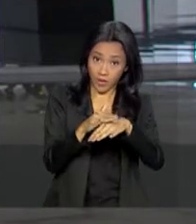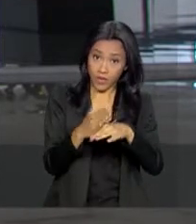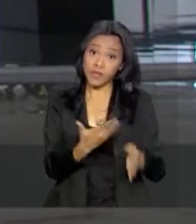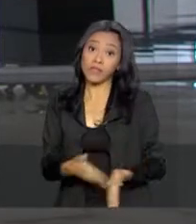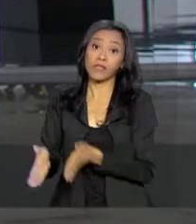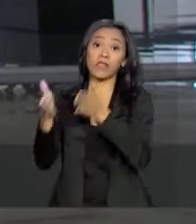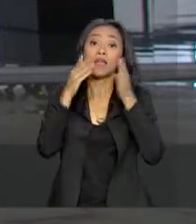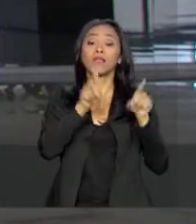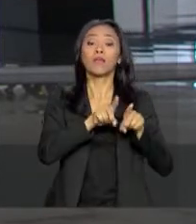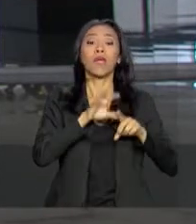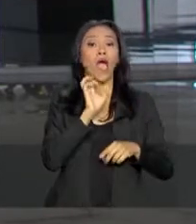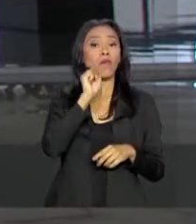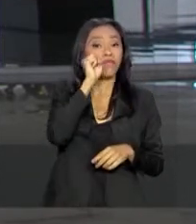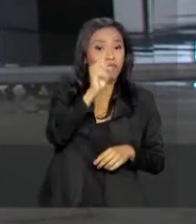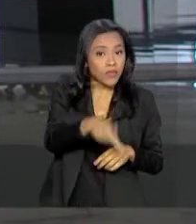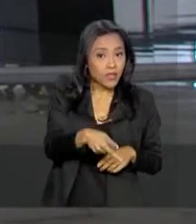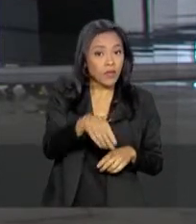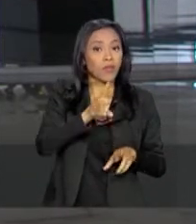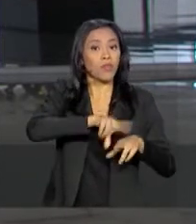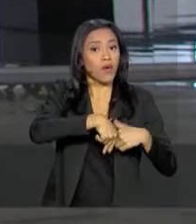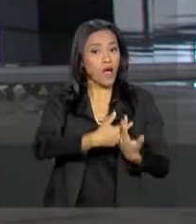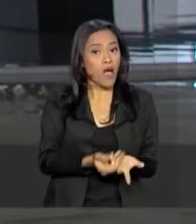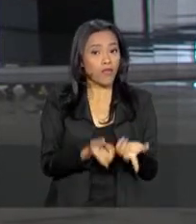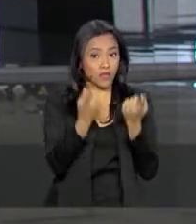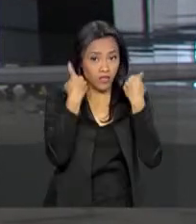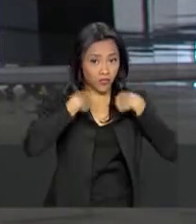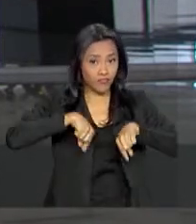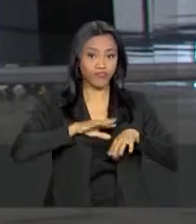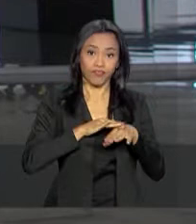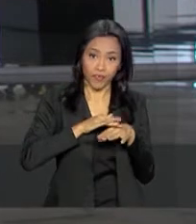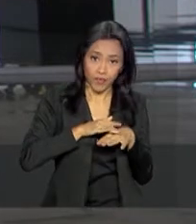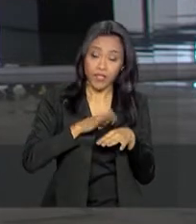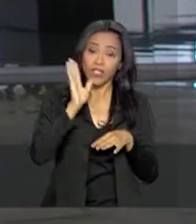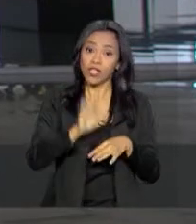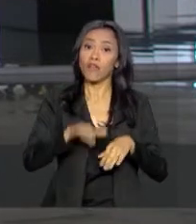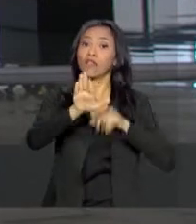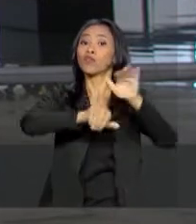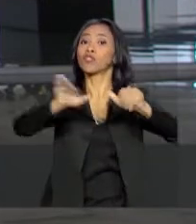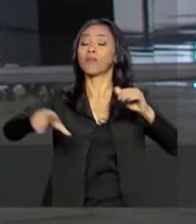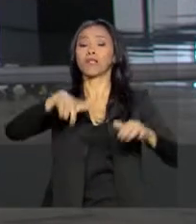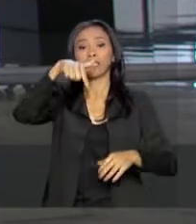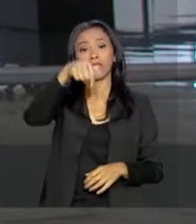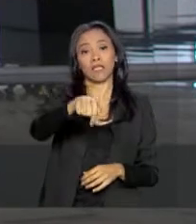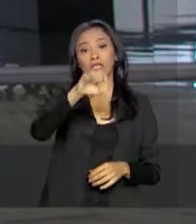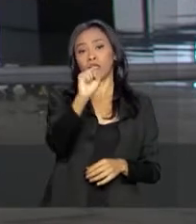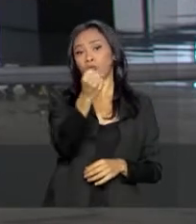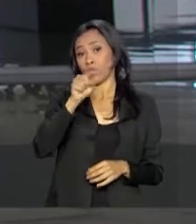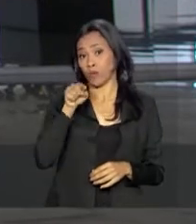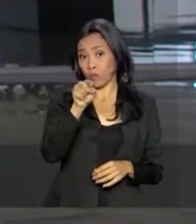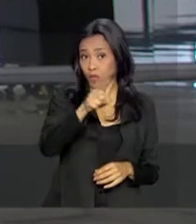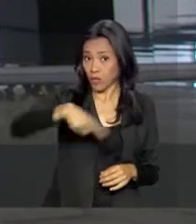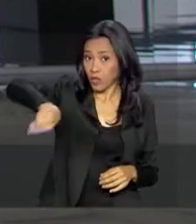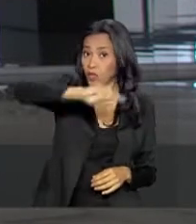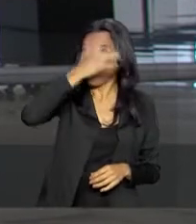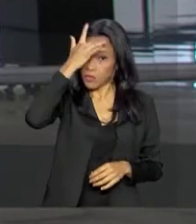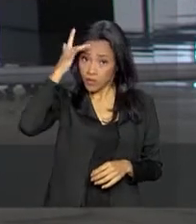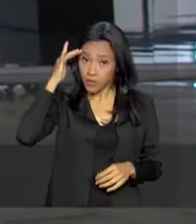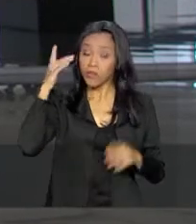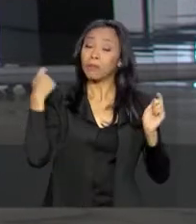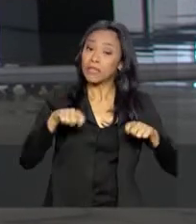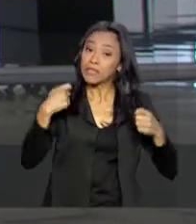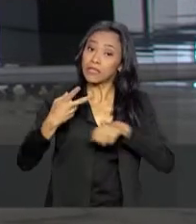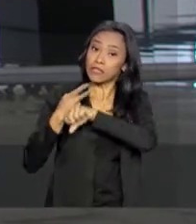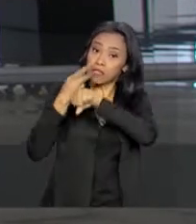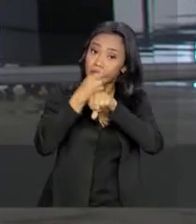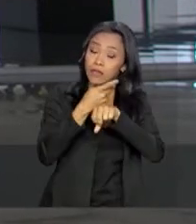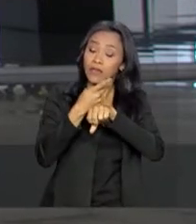invalidez foram convocados mais de 78 mil segurados a perícia deve ser agendada pelo